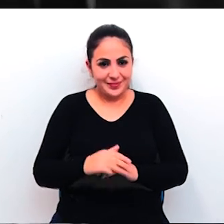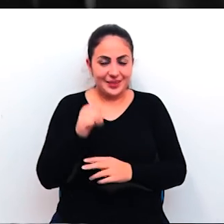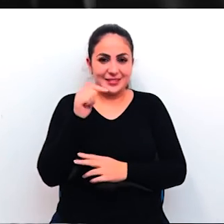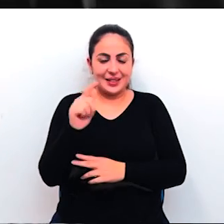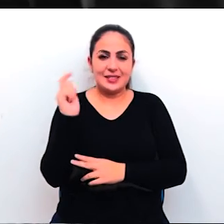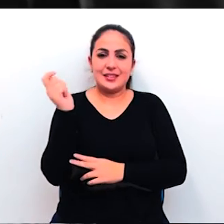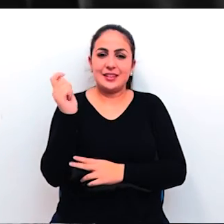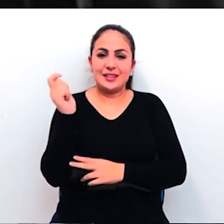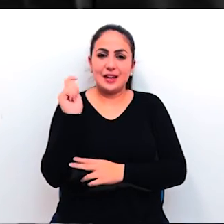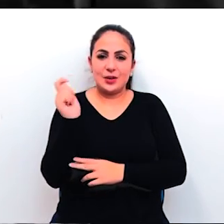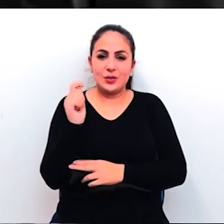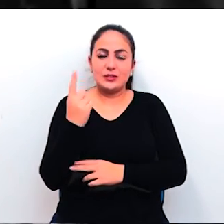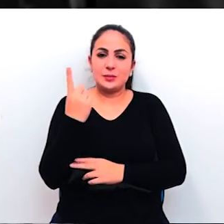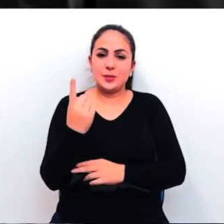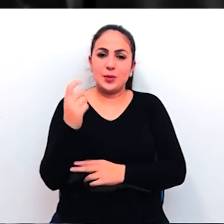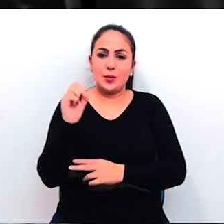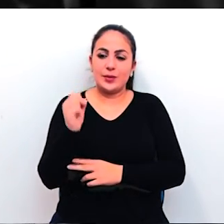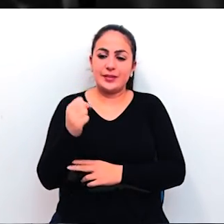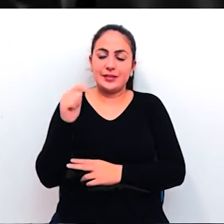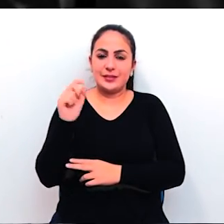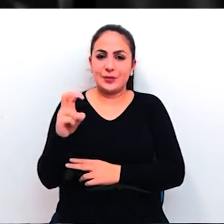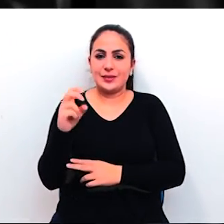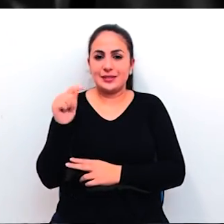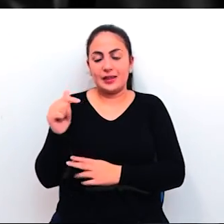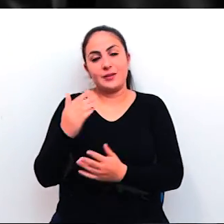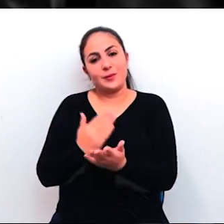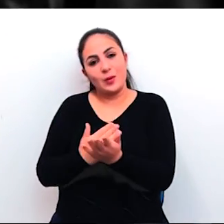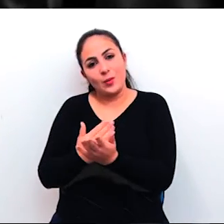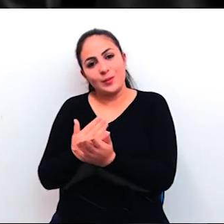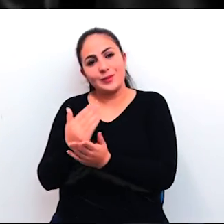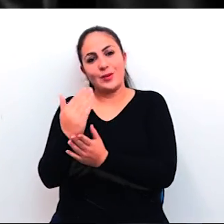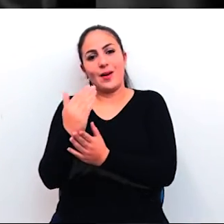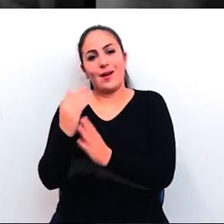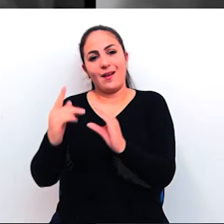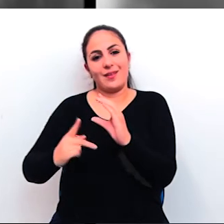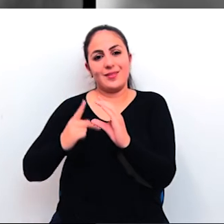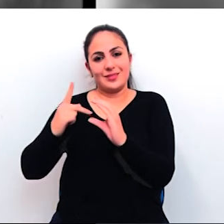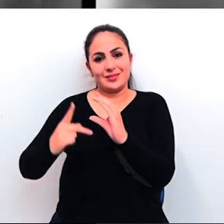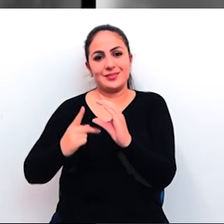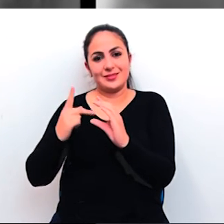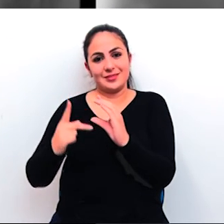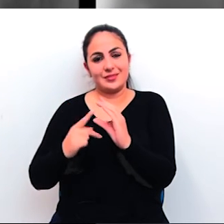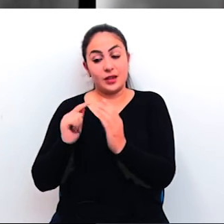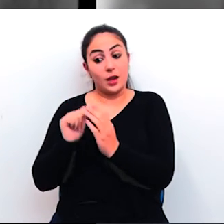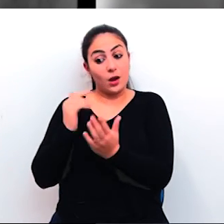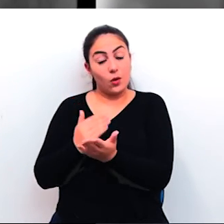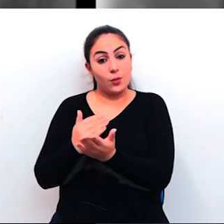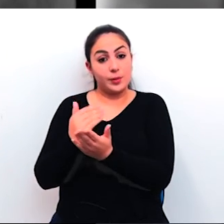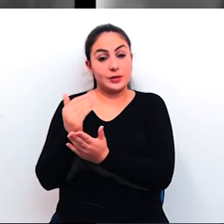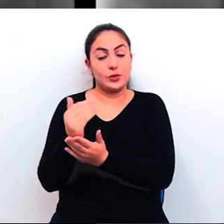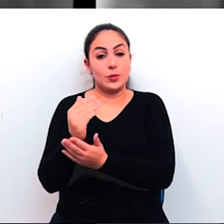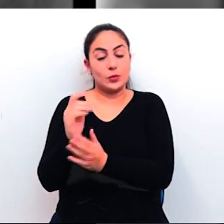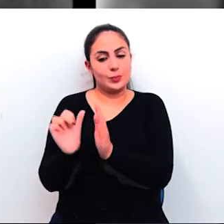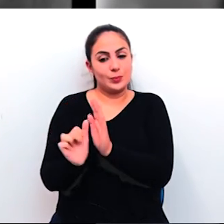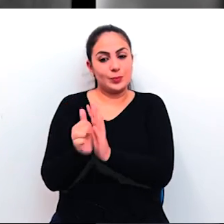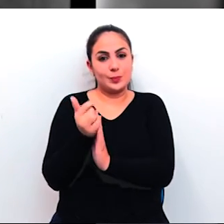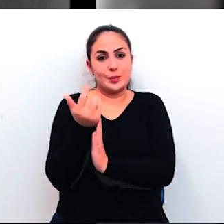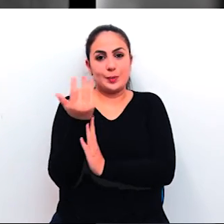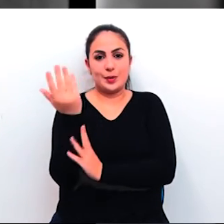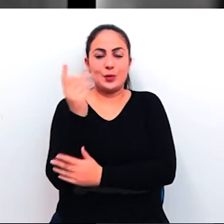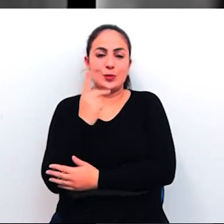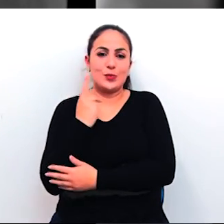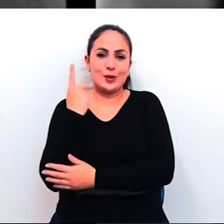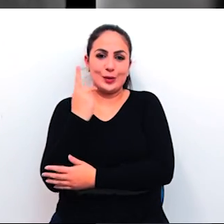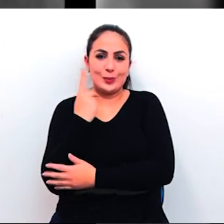7 de agosto de 1857 foi instalada a câmara municipal onde tomarão posse os